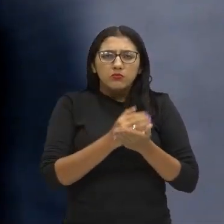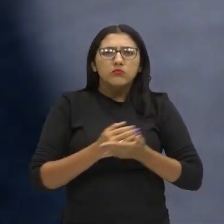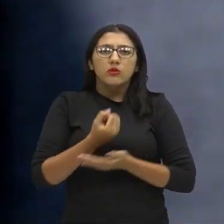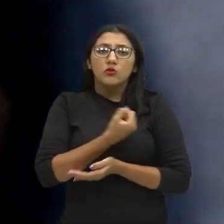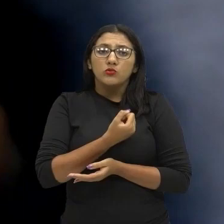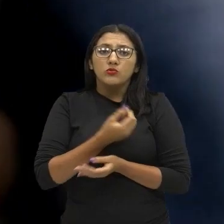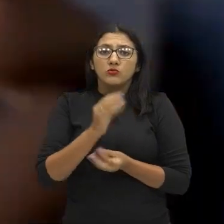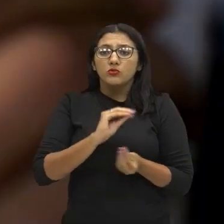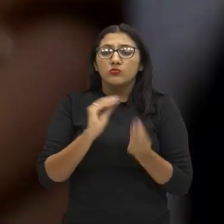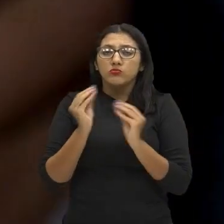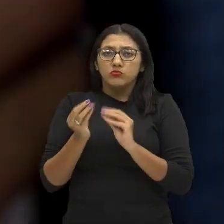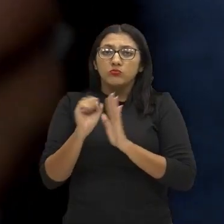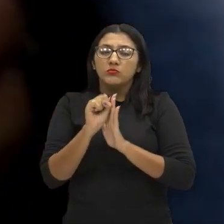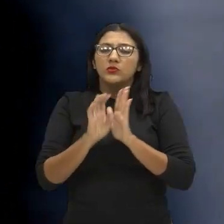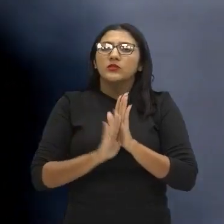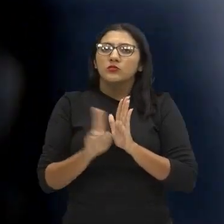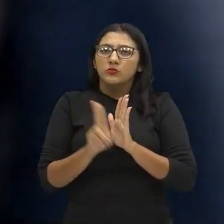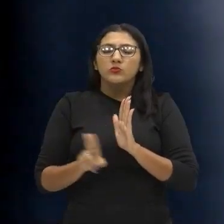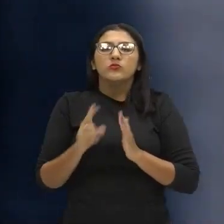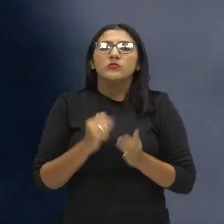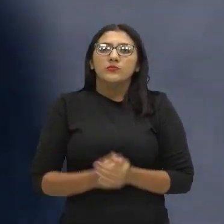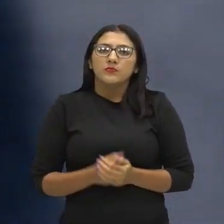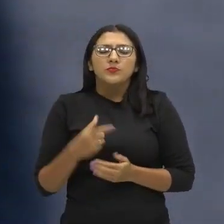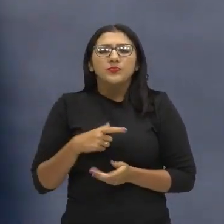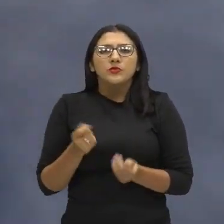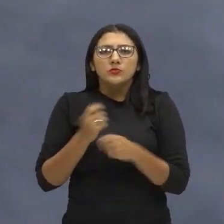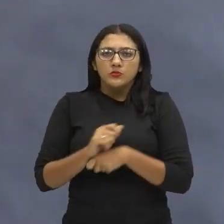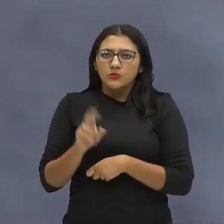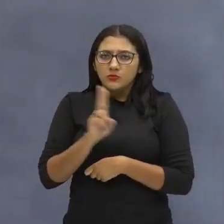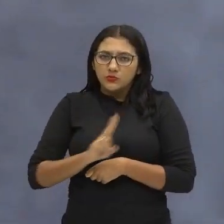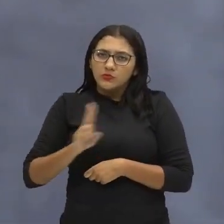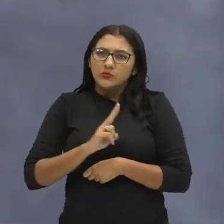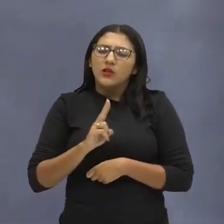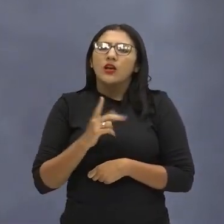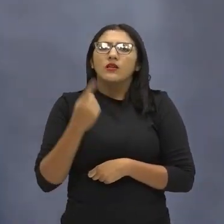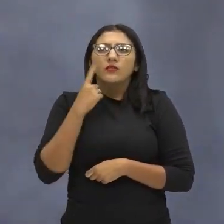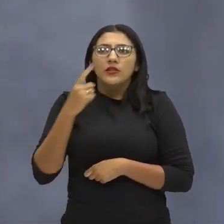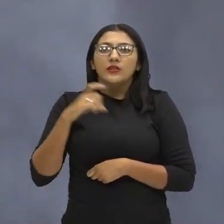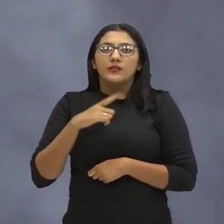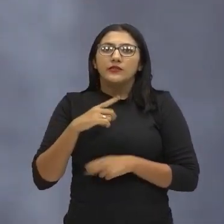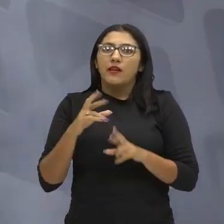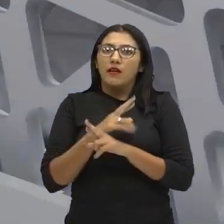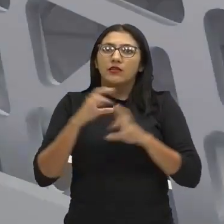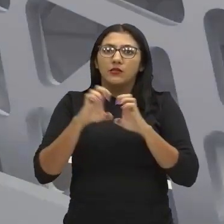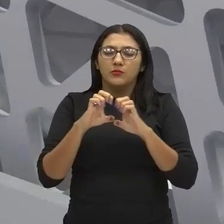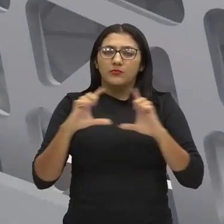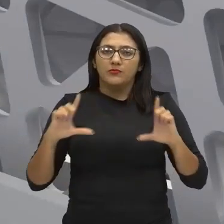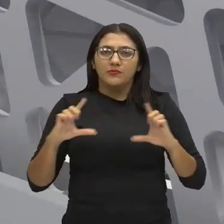em linguagem simbólica. Quando fazemos isso, dizemos que estamos equacionando um problema.